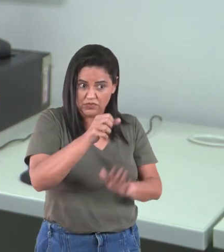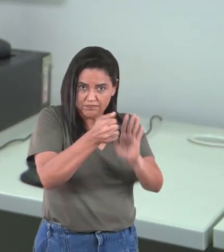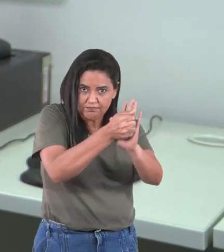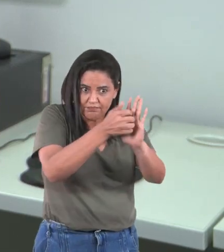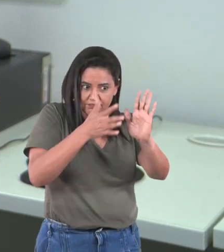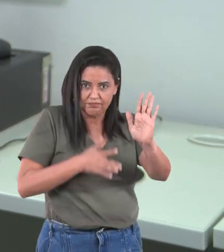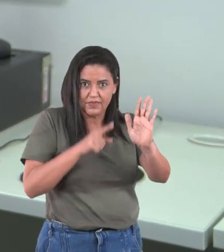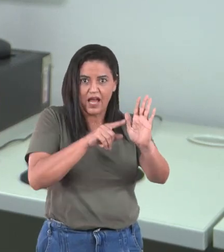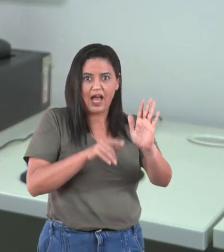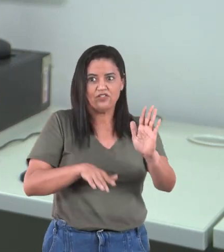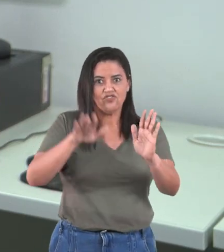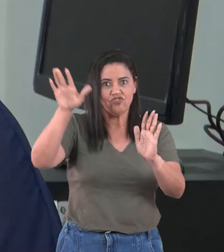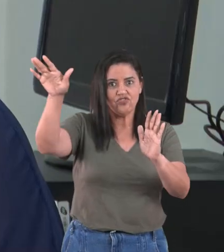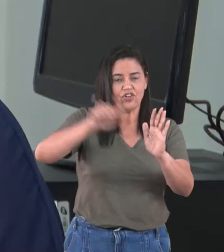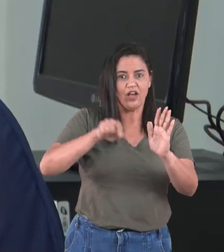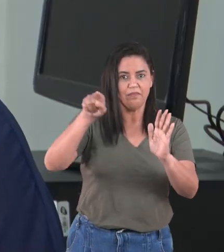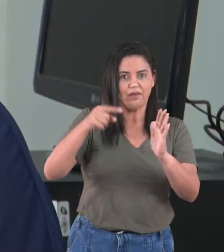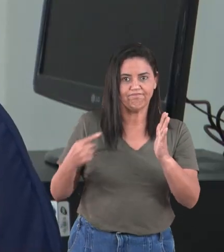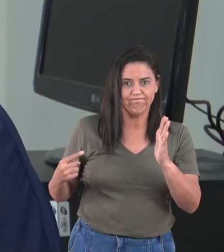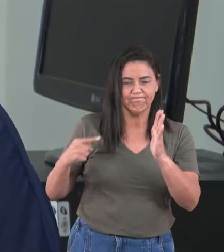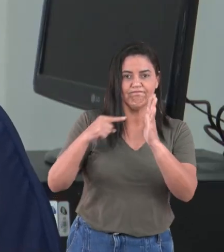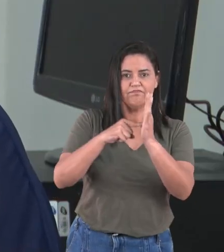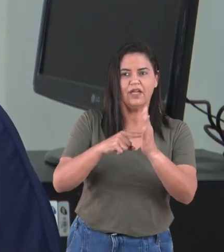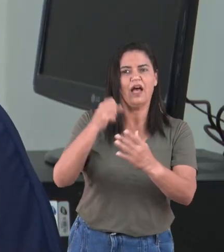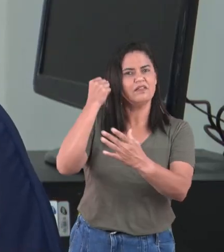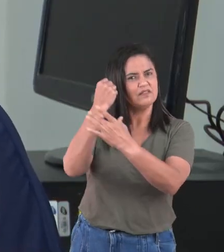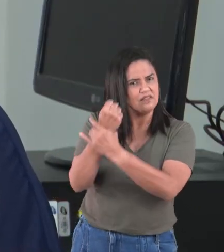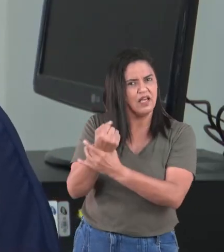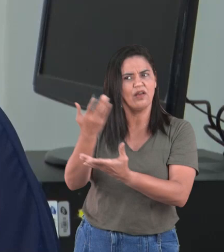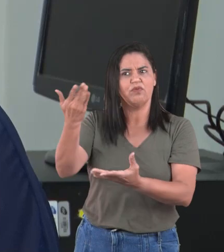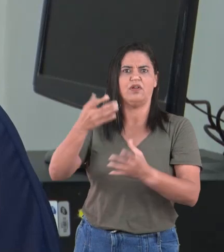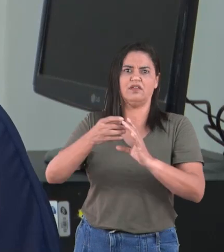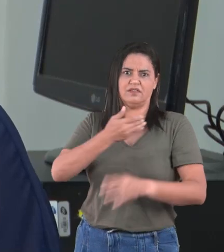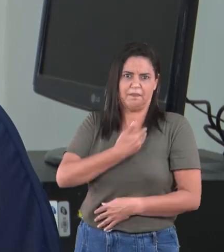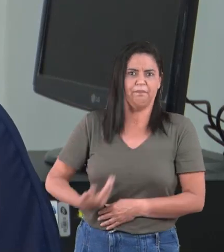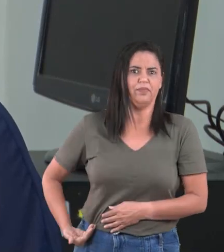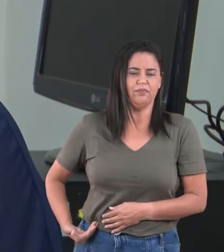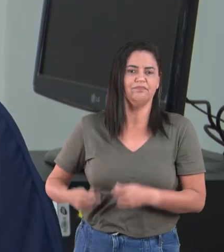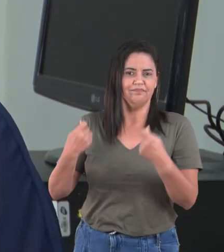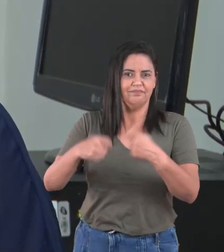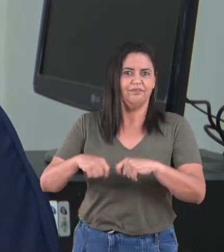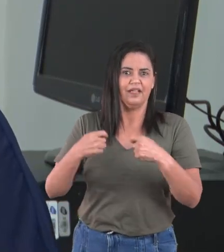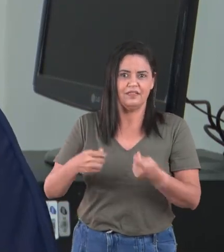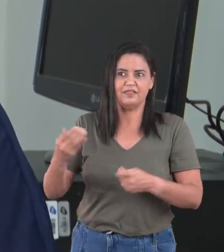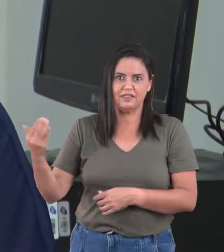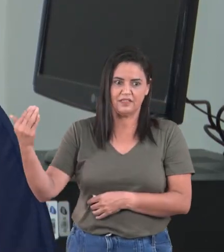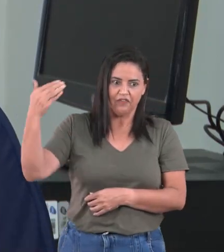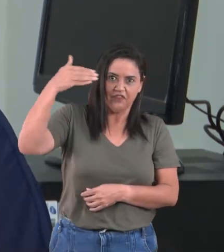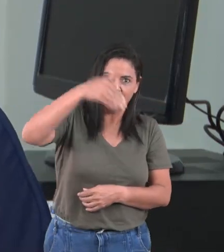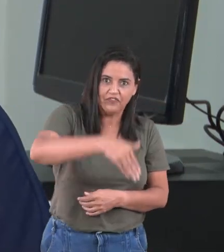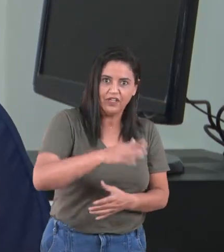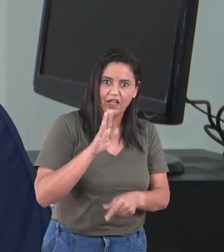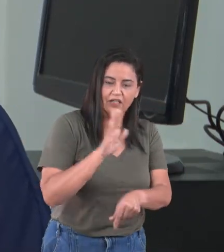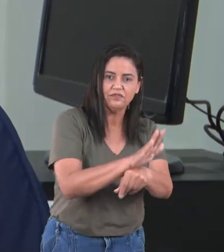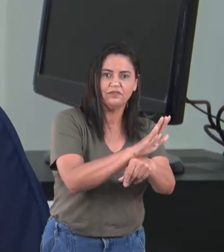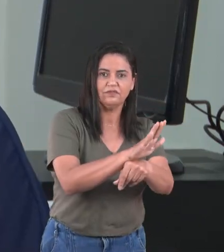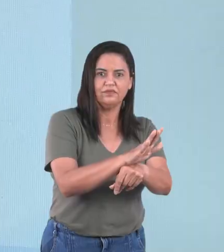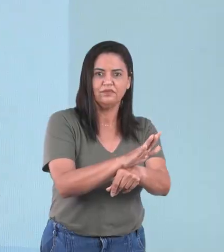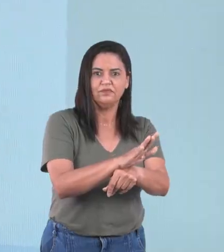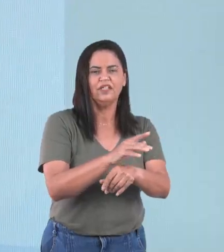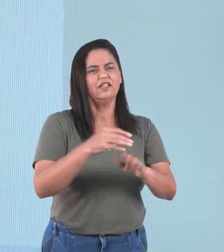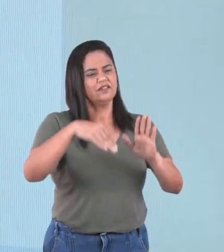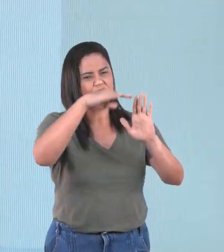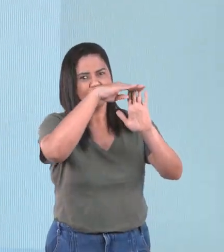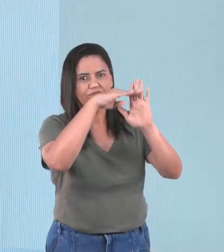aplicativo, ela acione a instituição responsável pela segurança pública e que ela seja atendida, seja socorrida.